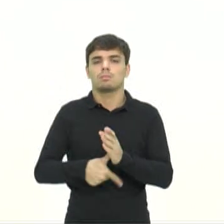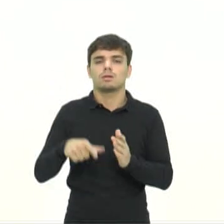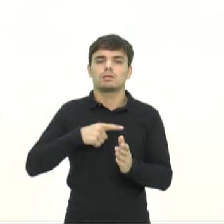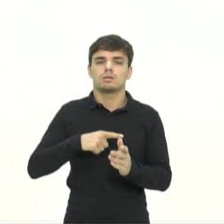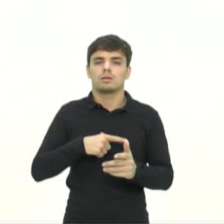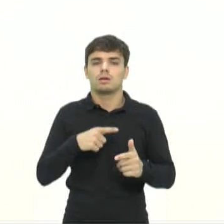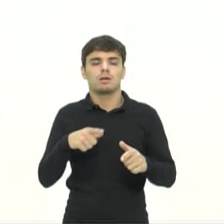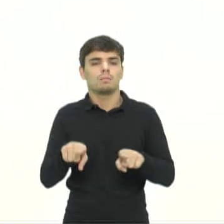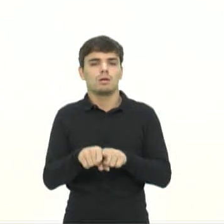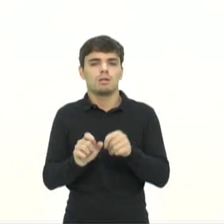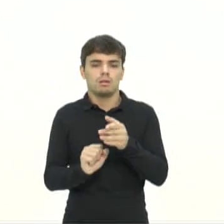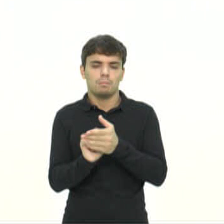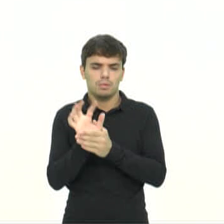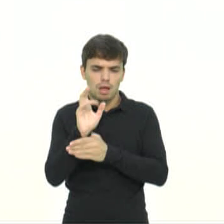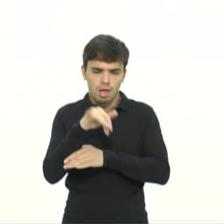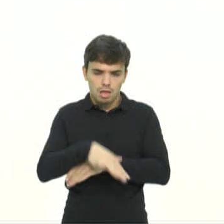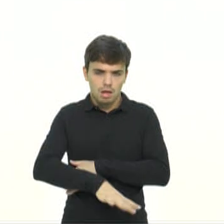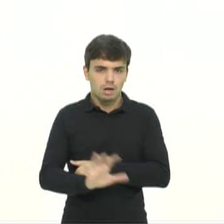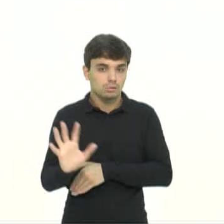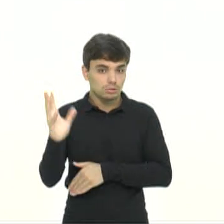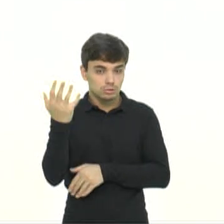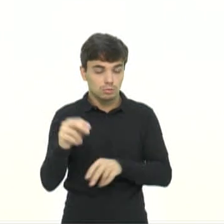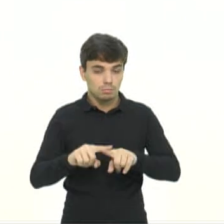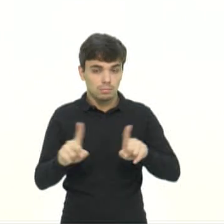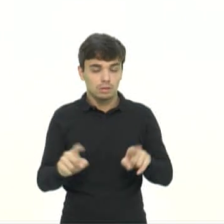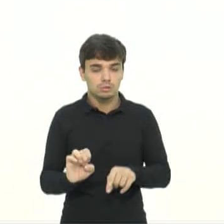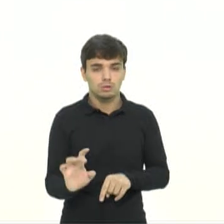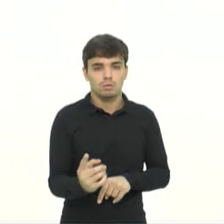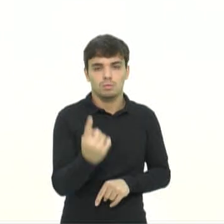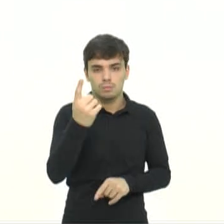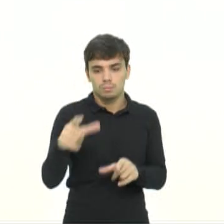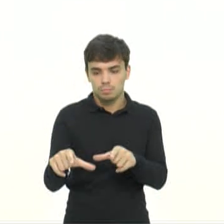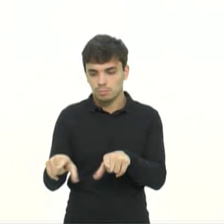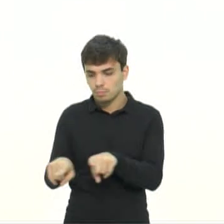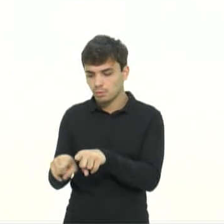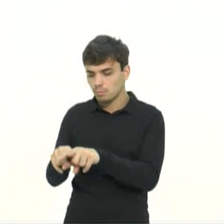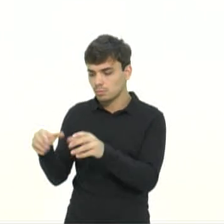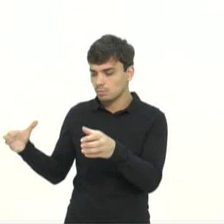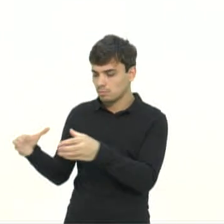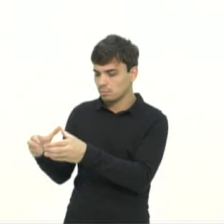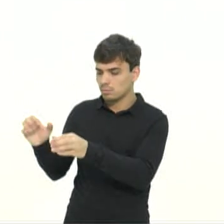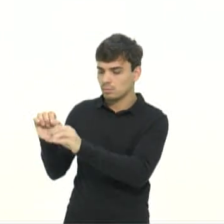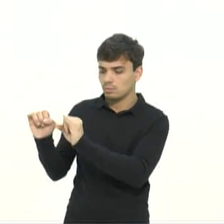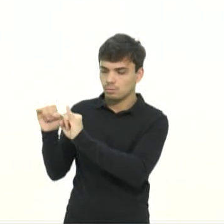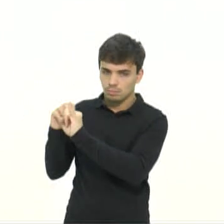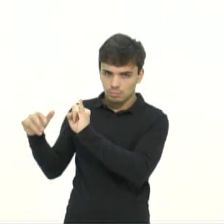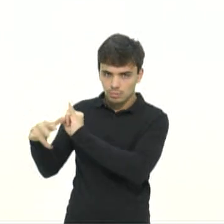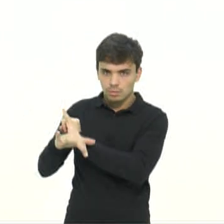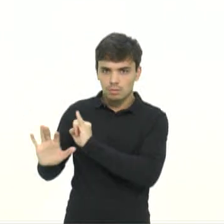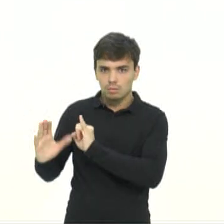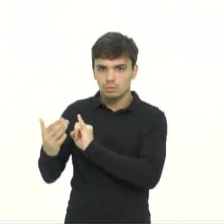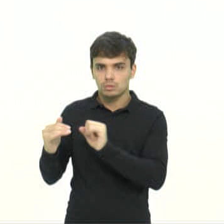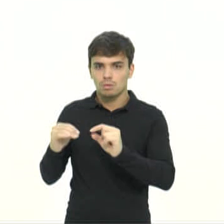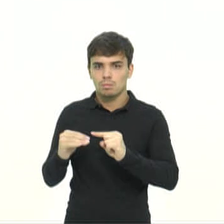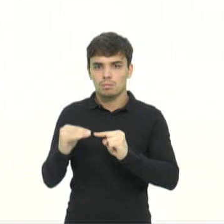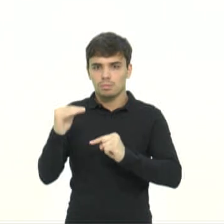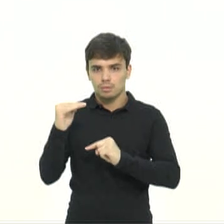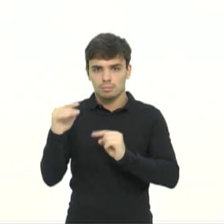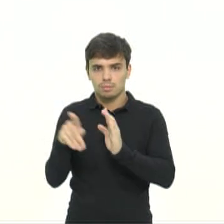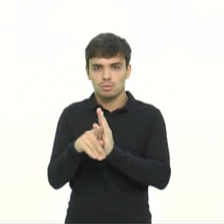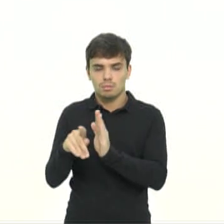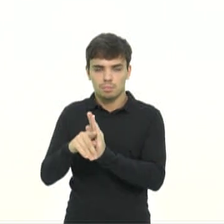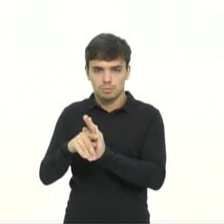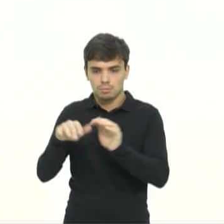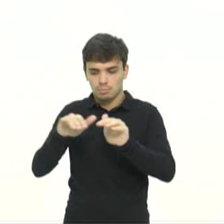de poderosas erupções vulcânicas. Apenas um pequeno pedaço da ilha original permaneceu acima do nível do mar. Essa pequena